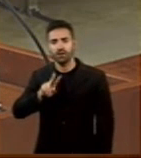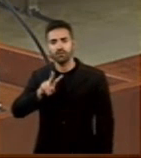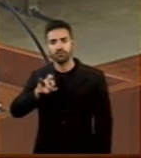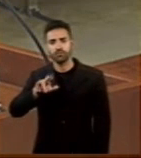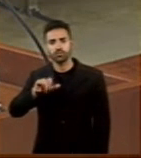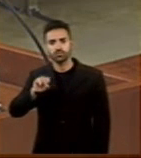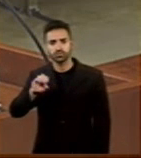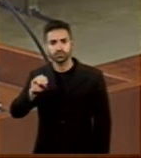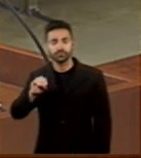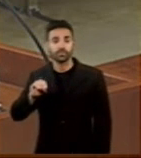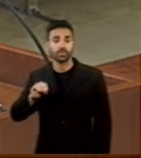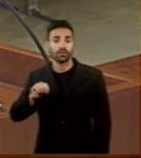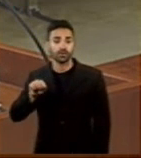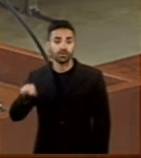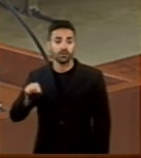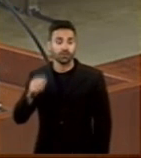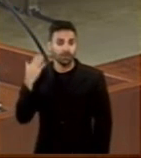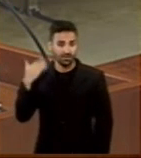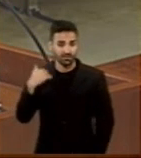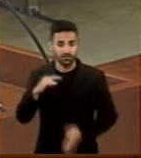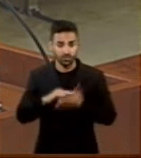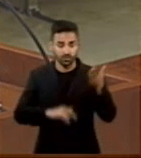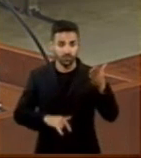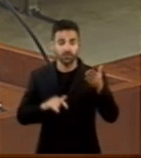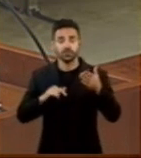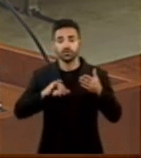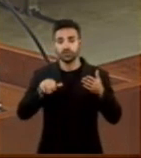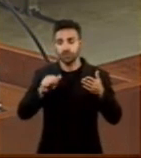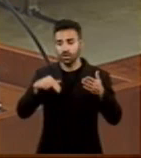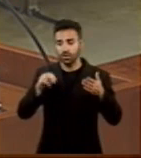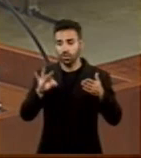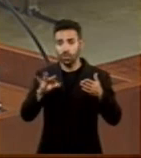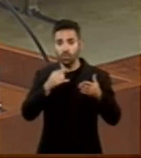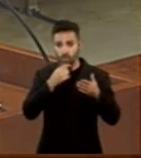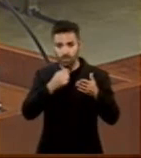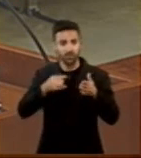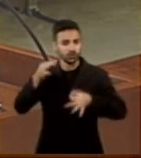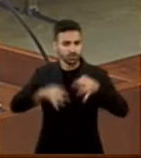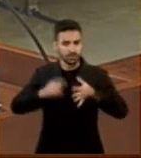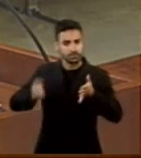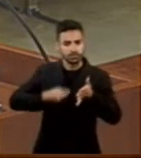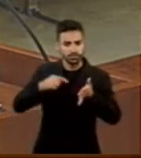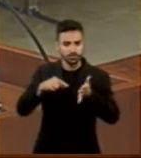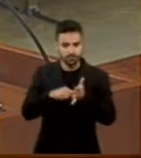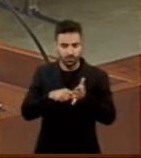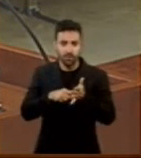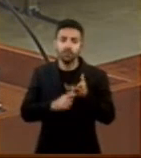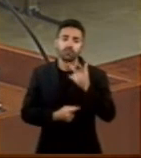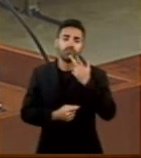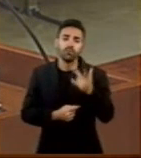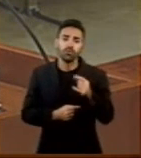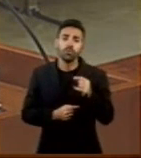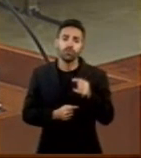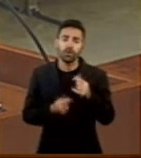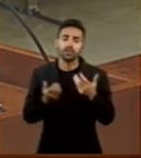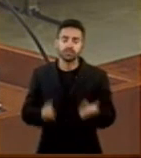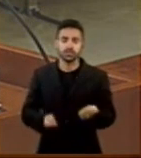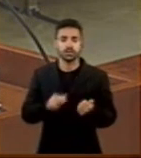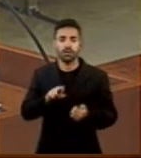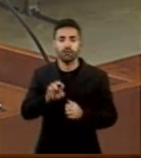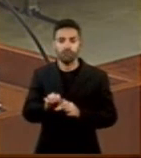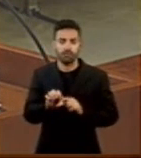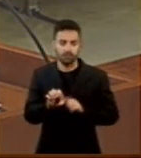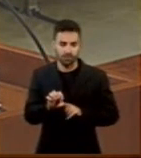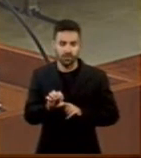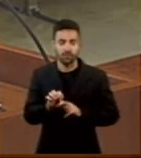2009 do então subprocurador-geral da República, Rodrigo Janot, entendeu pelo provimento do RE,